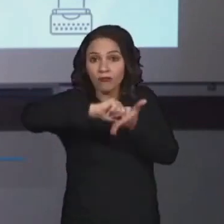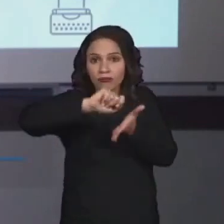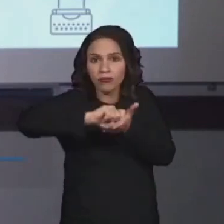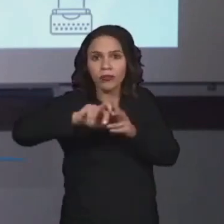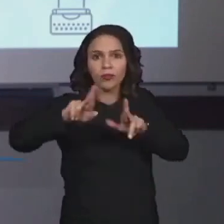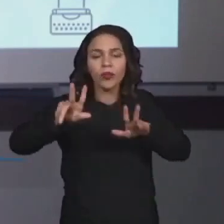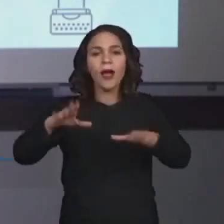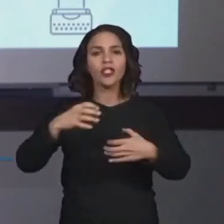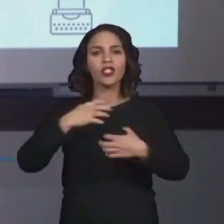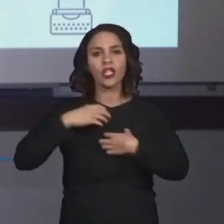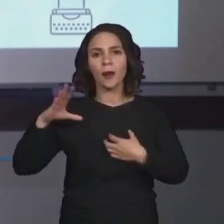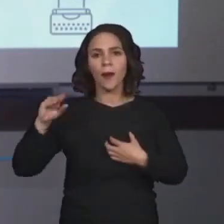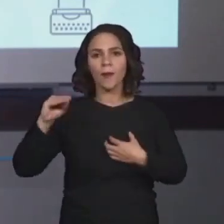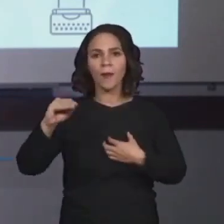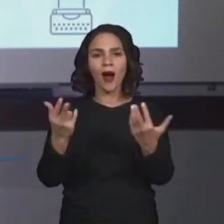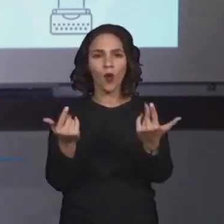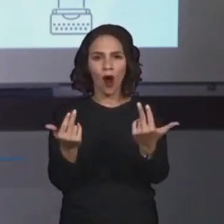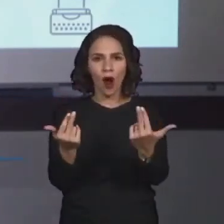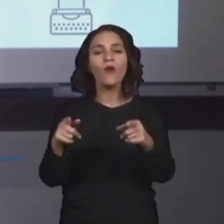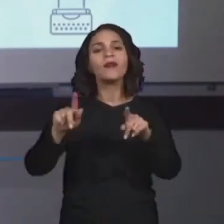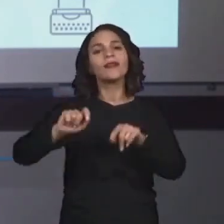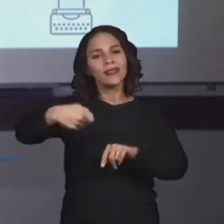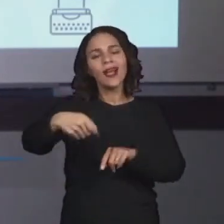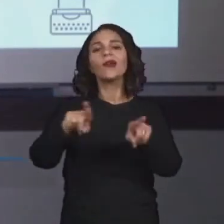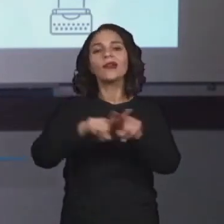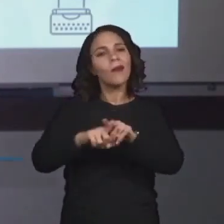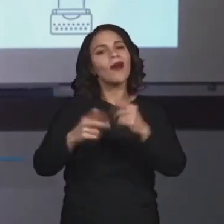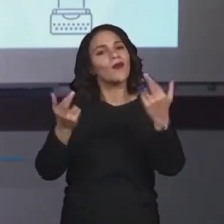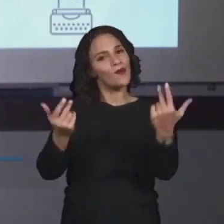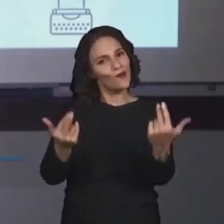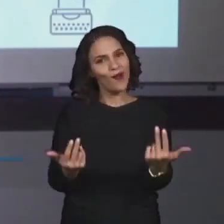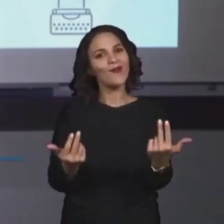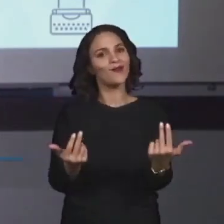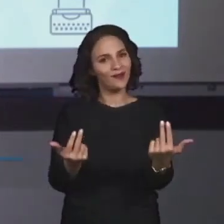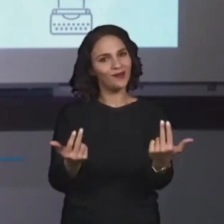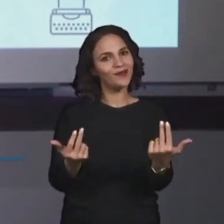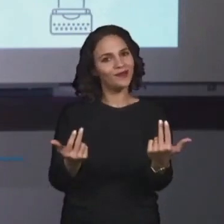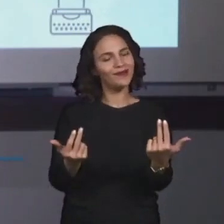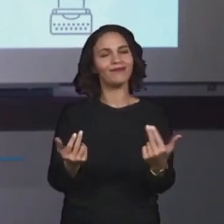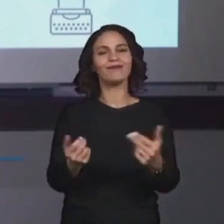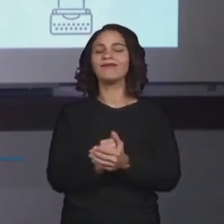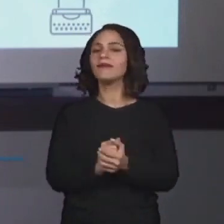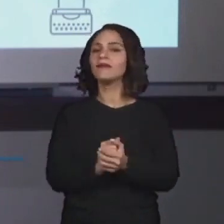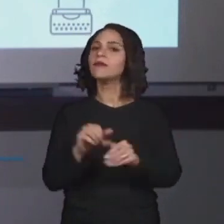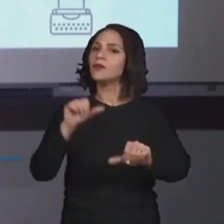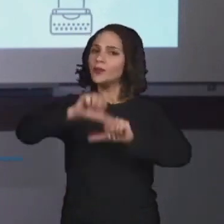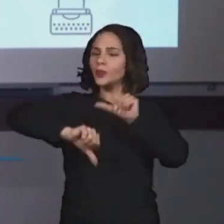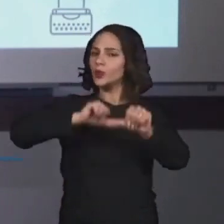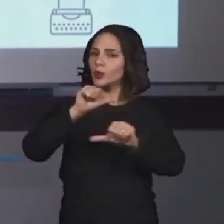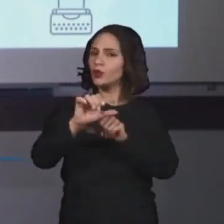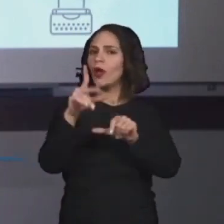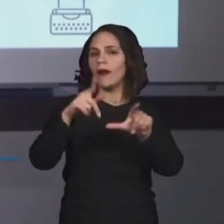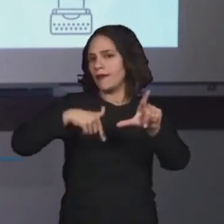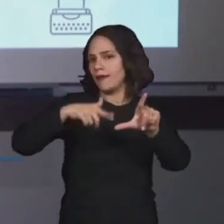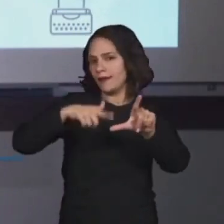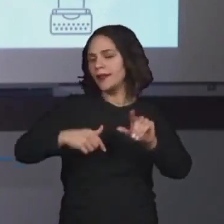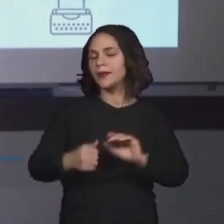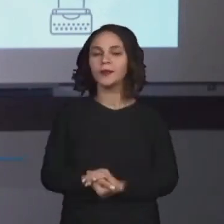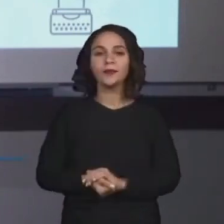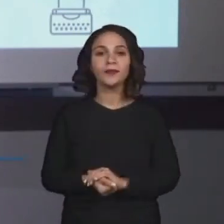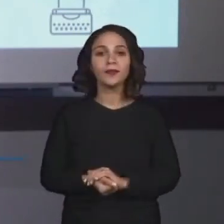falar continua o mesmo. Nós continuamos falando farmácia como era antes mesmo, com a escrita modificada.